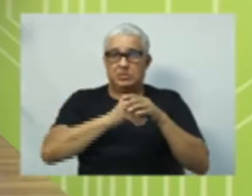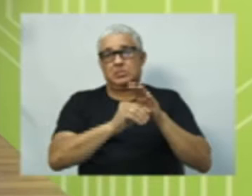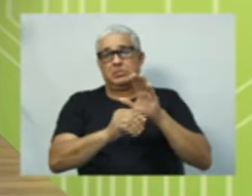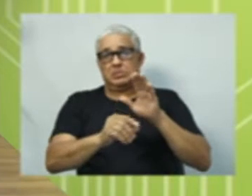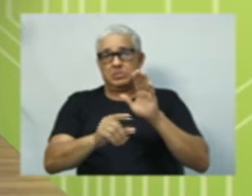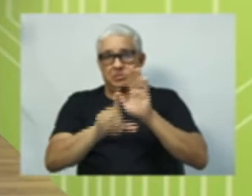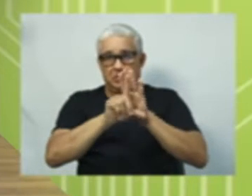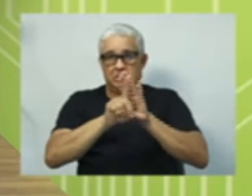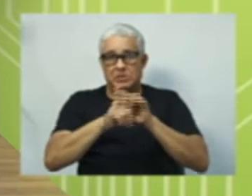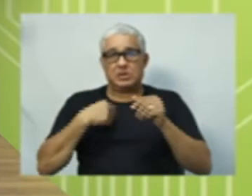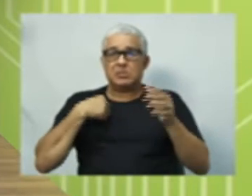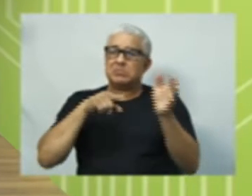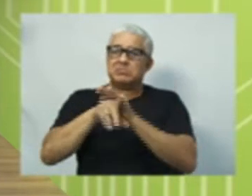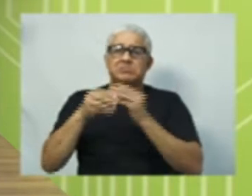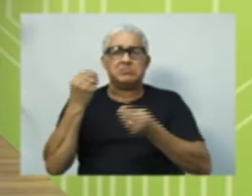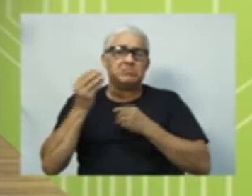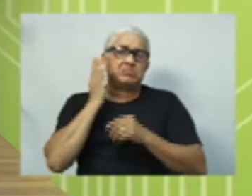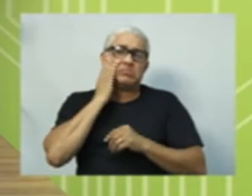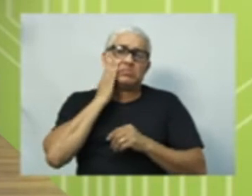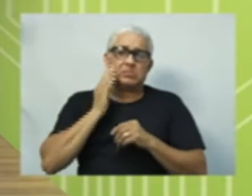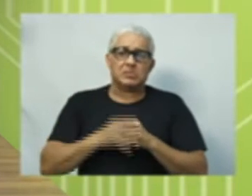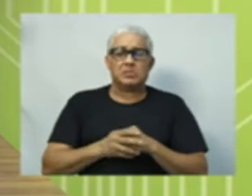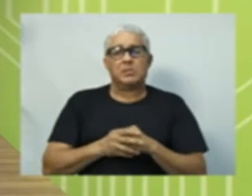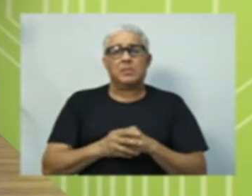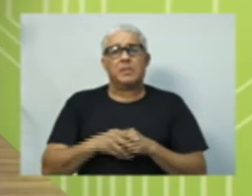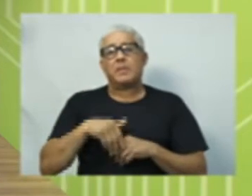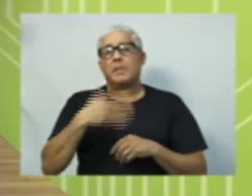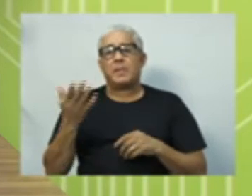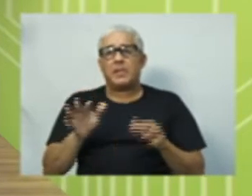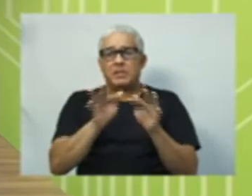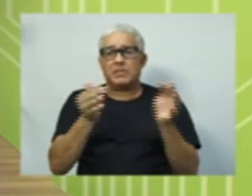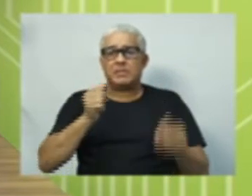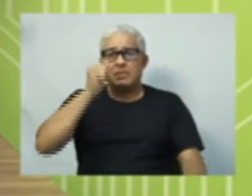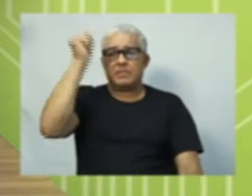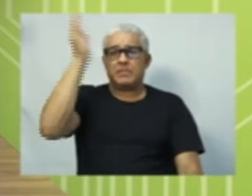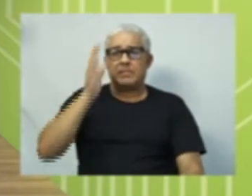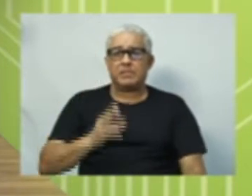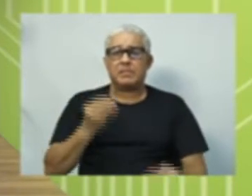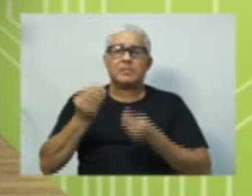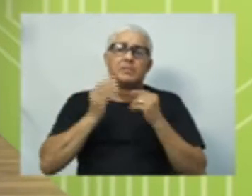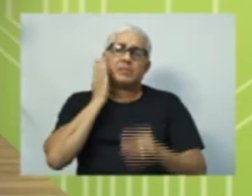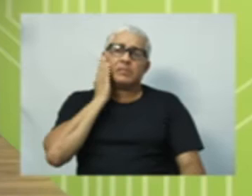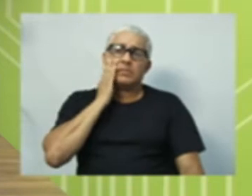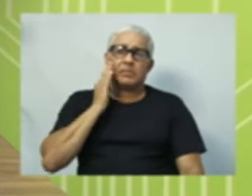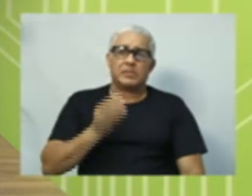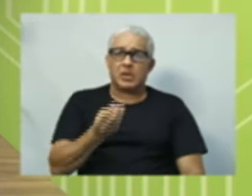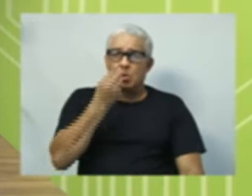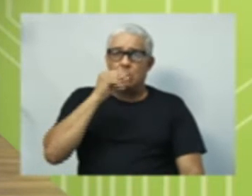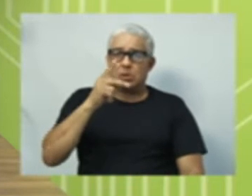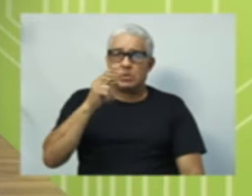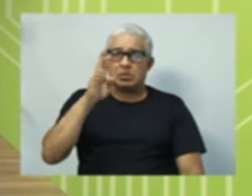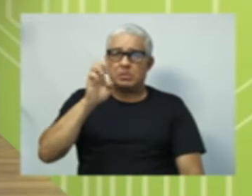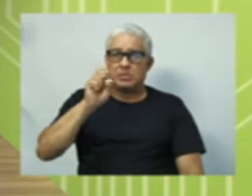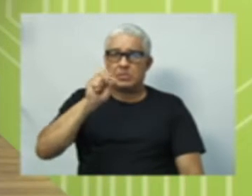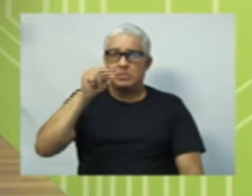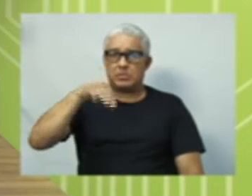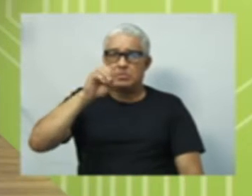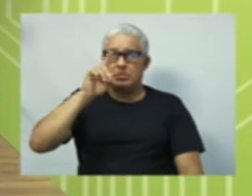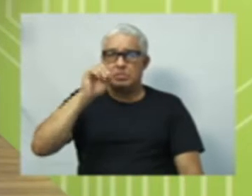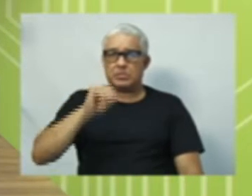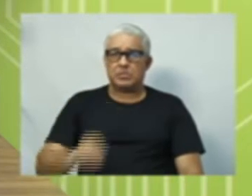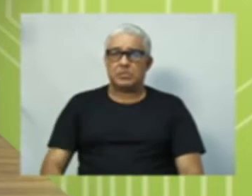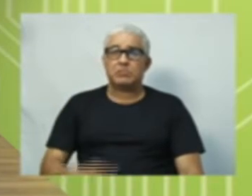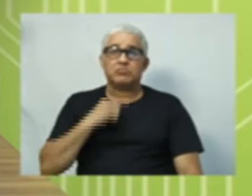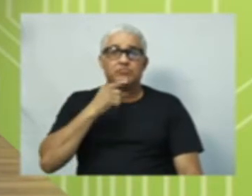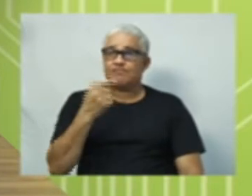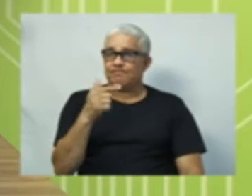Às vezes me pergunto, como que eu sei qual é o Simples Nacional? Como que eu sei sobre o lucro presumido? Não tem